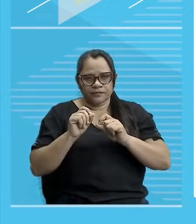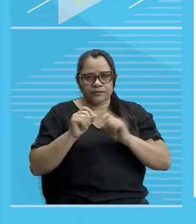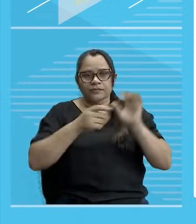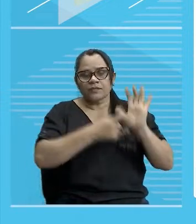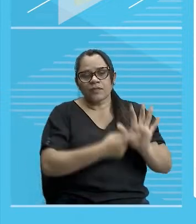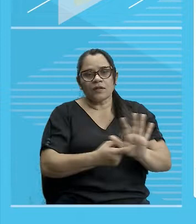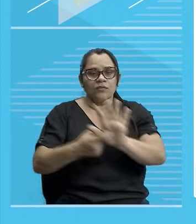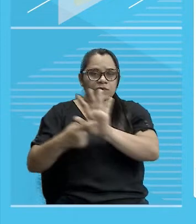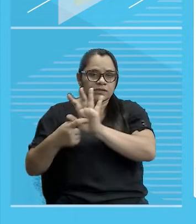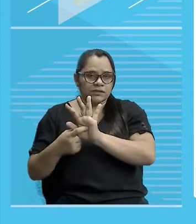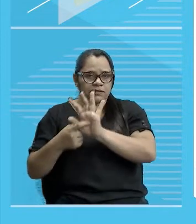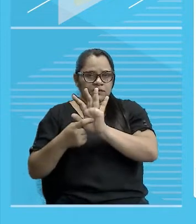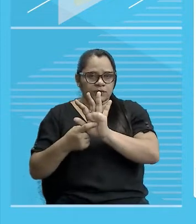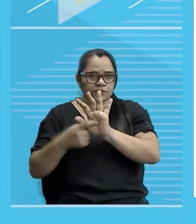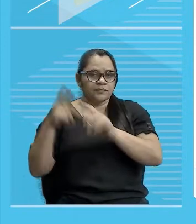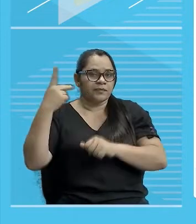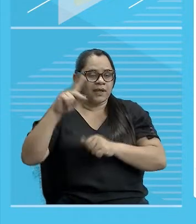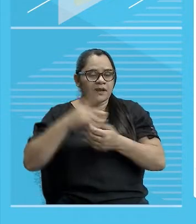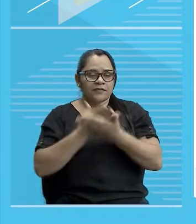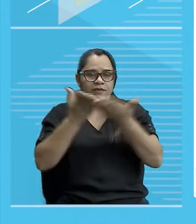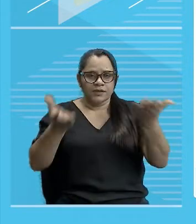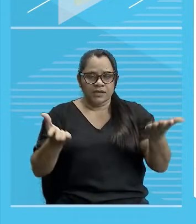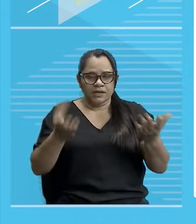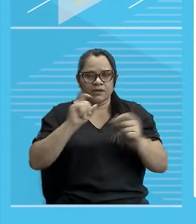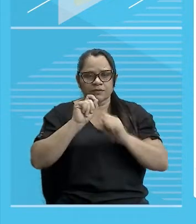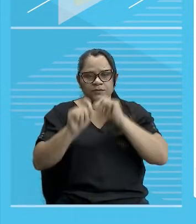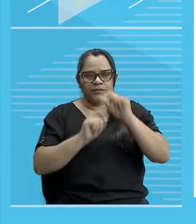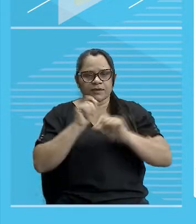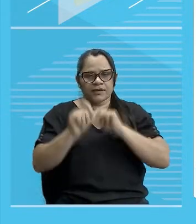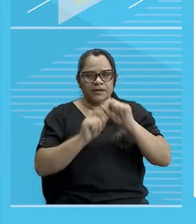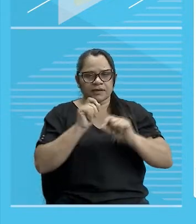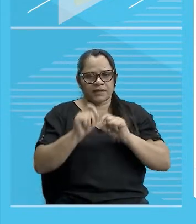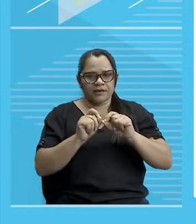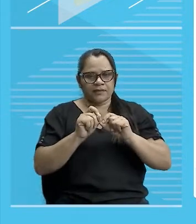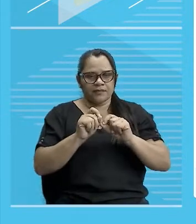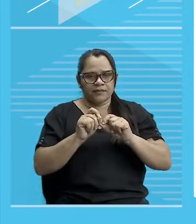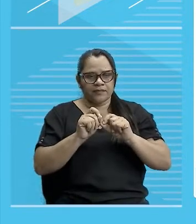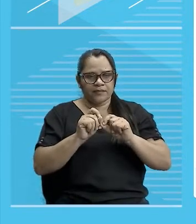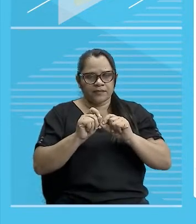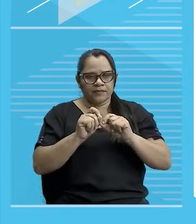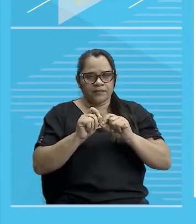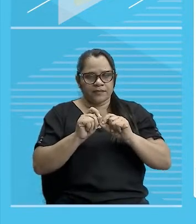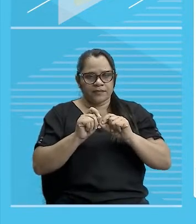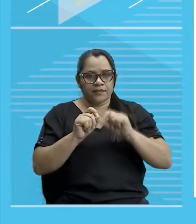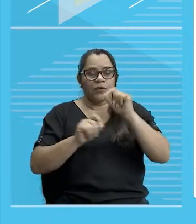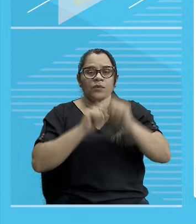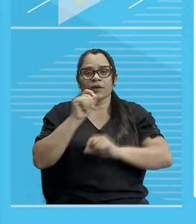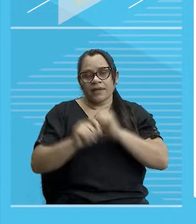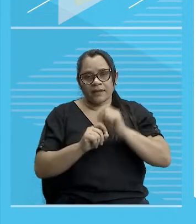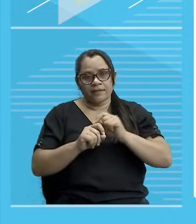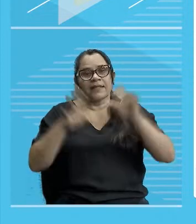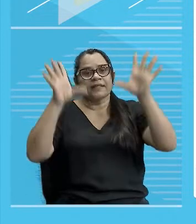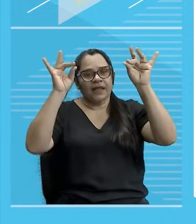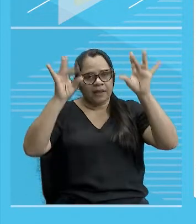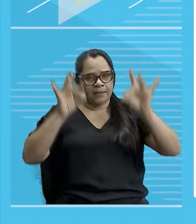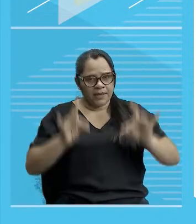mostrando para vocês pontos importantes